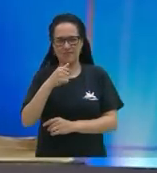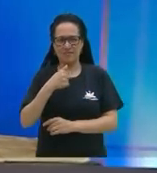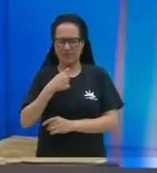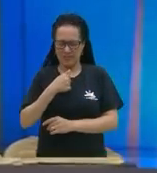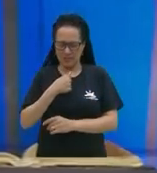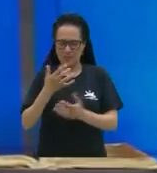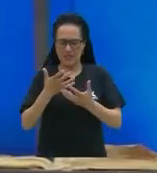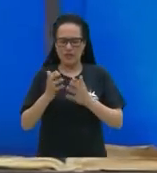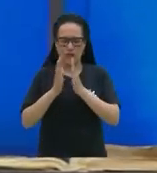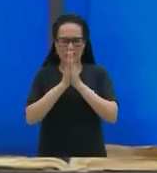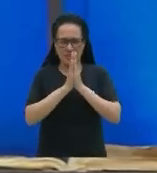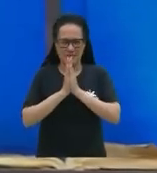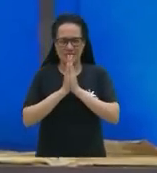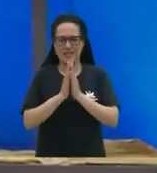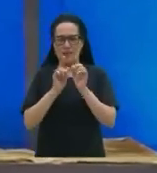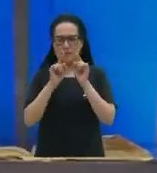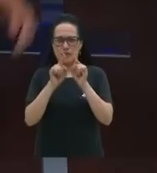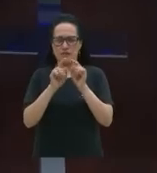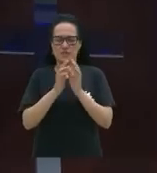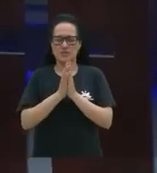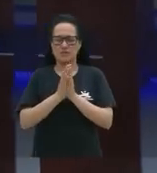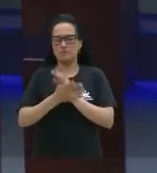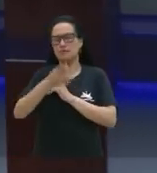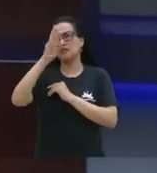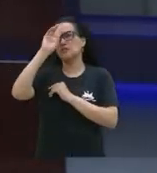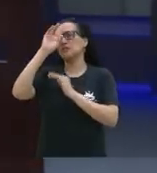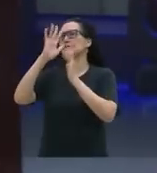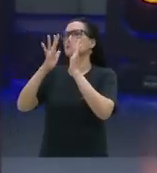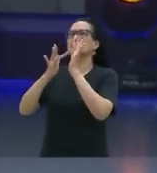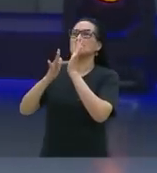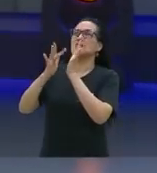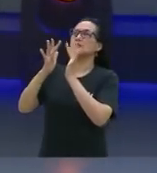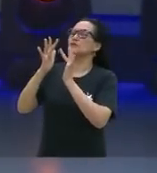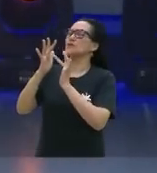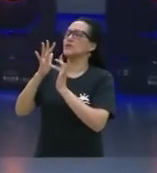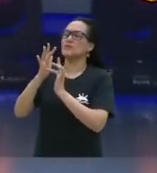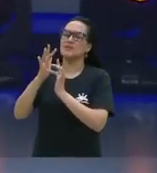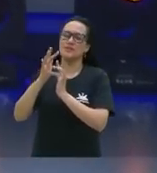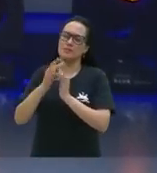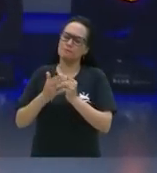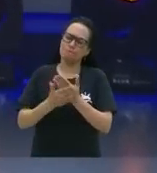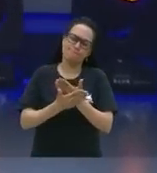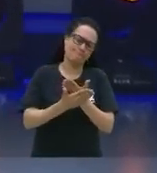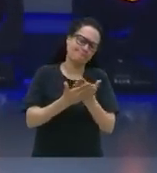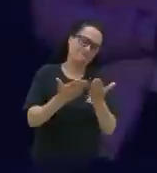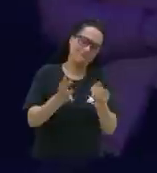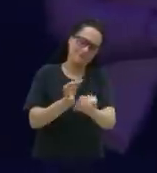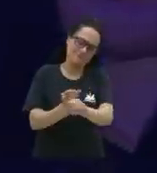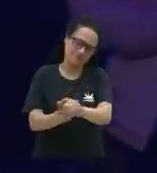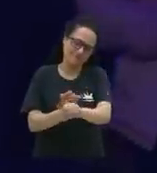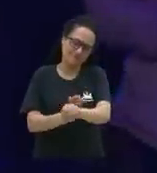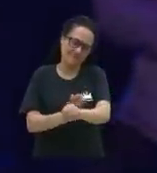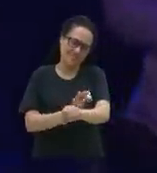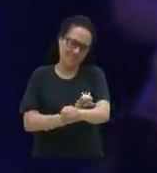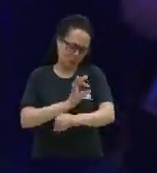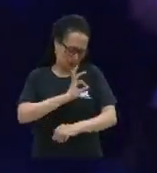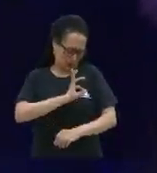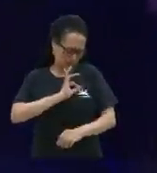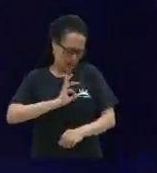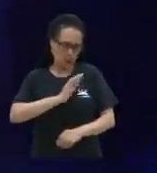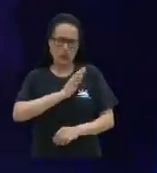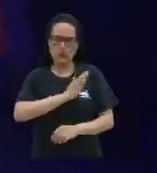você. Senhor Jesus, o Senhor conhece as feridas desse coração.